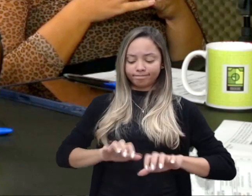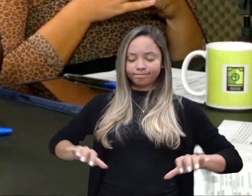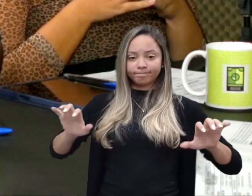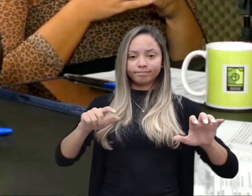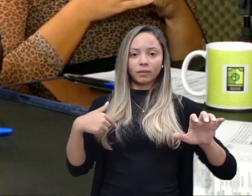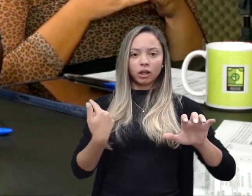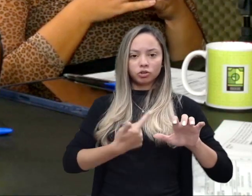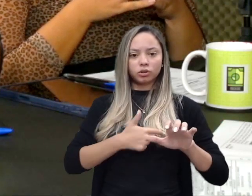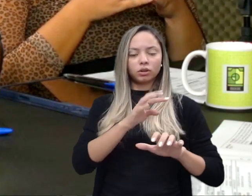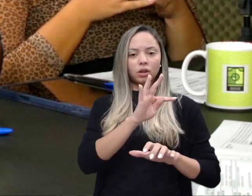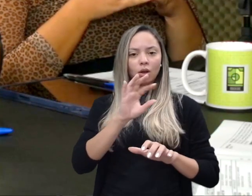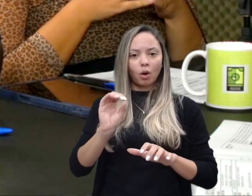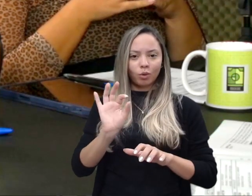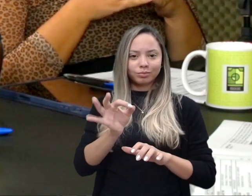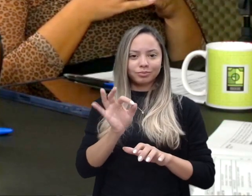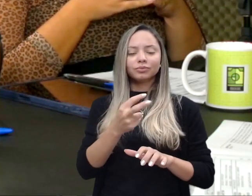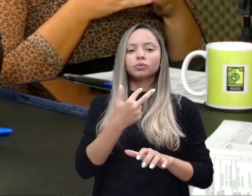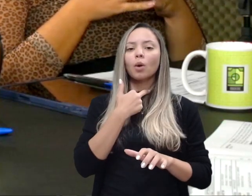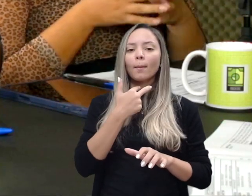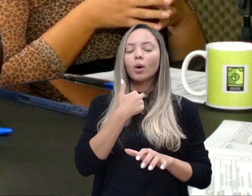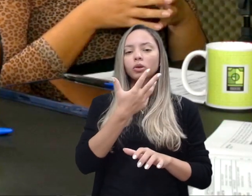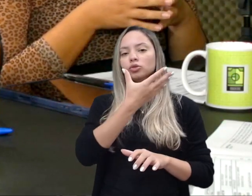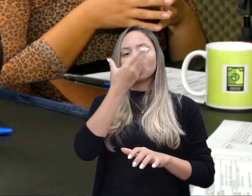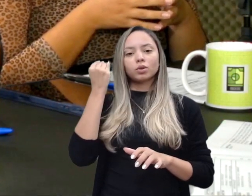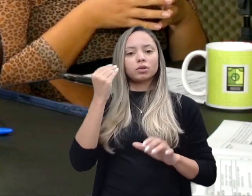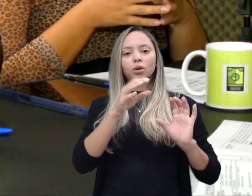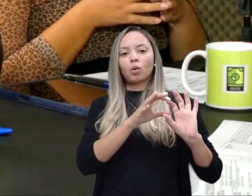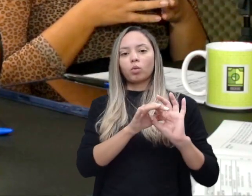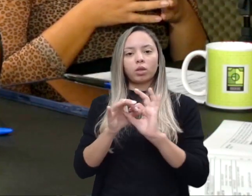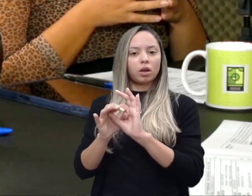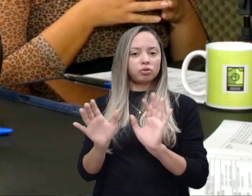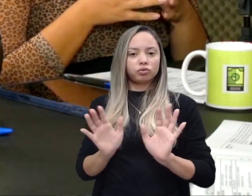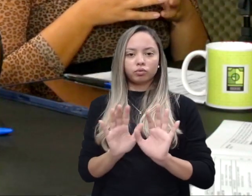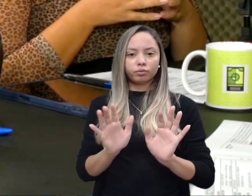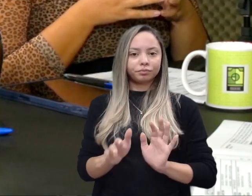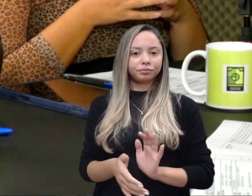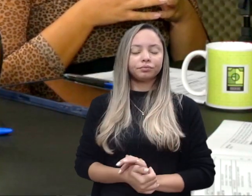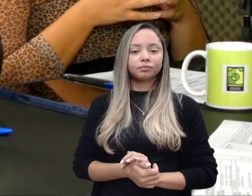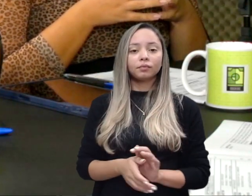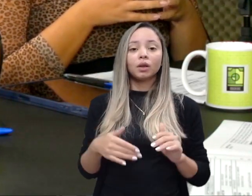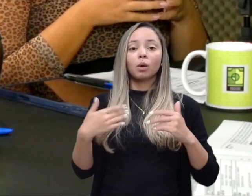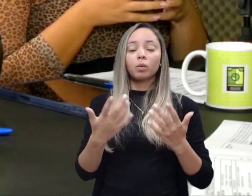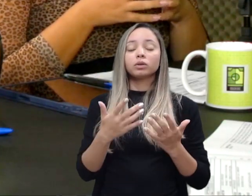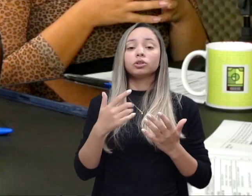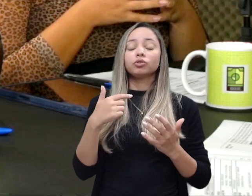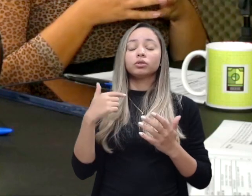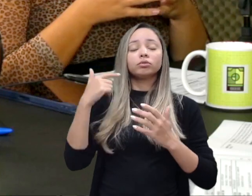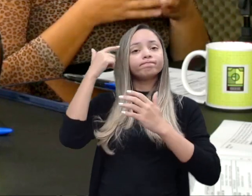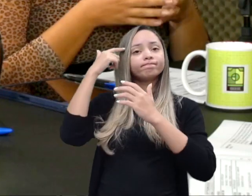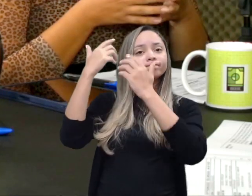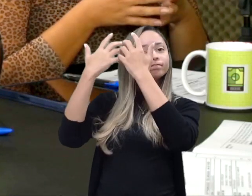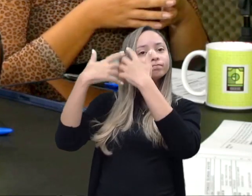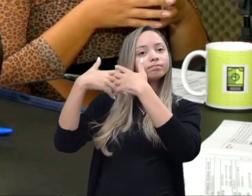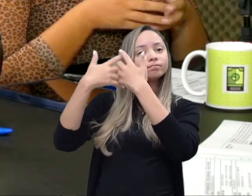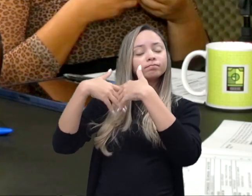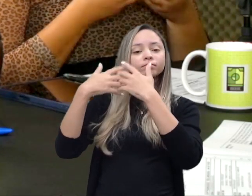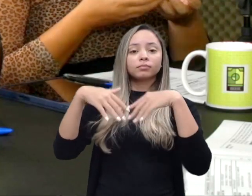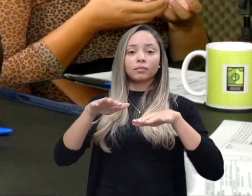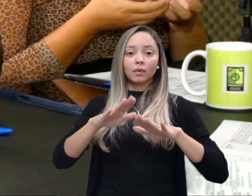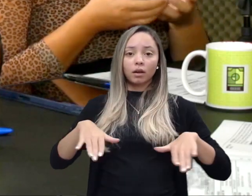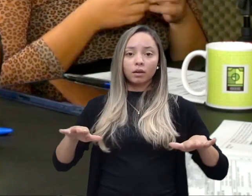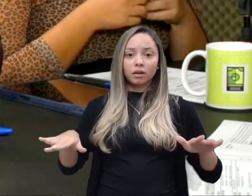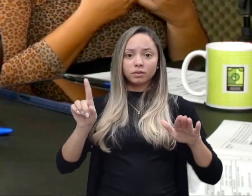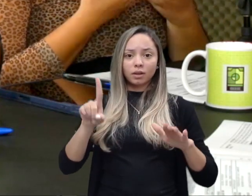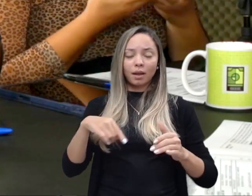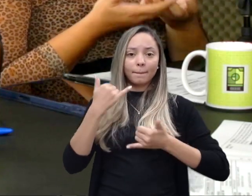enquanto terapeutas ocupacionais, a gente não pode esquecer desse contexto, né? Quando a gente pensa que a atividade produtiva da criança é o